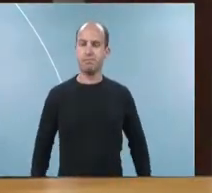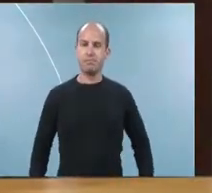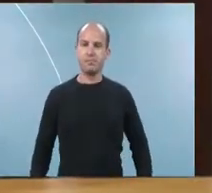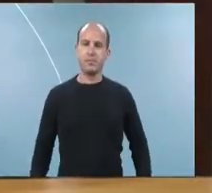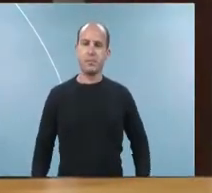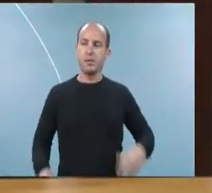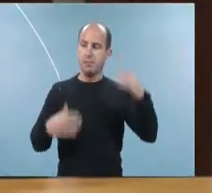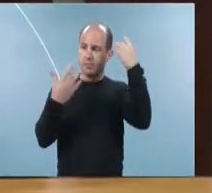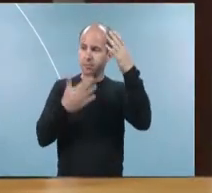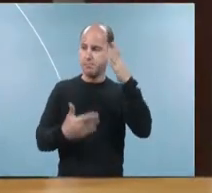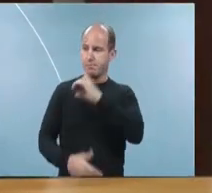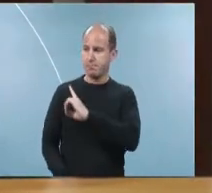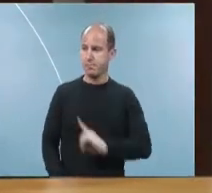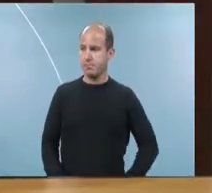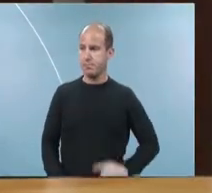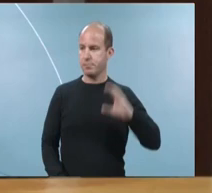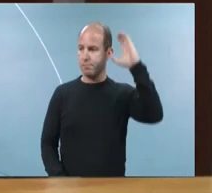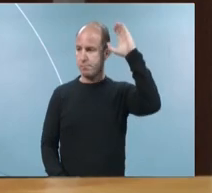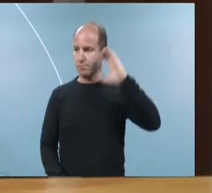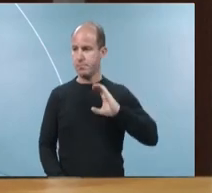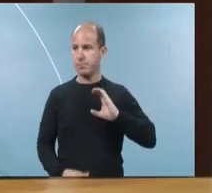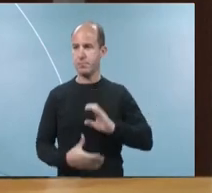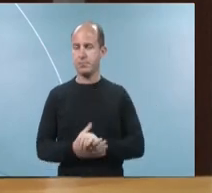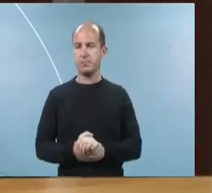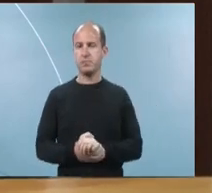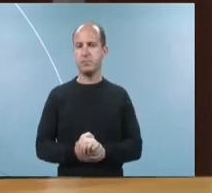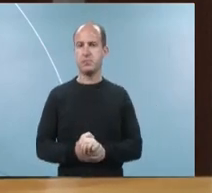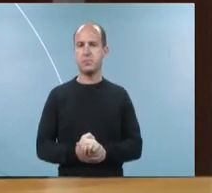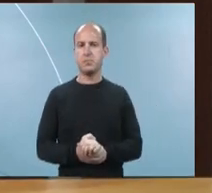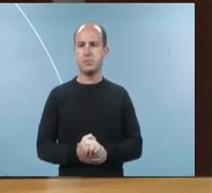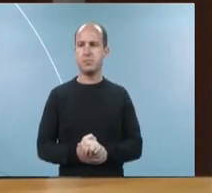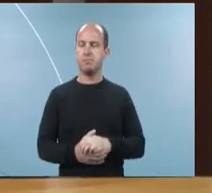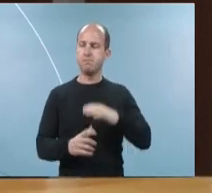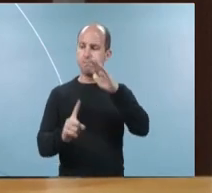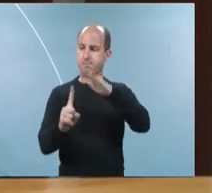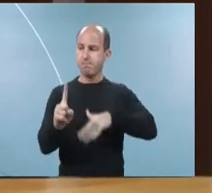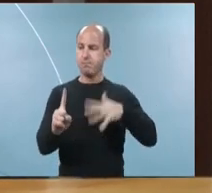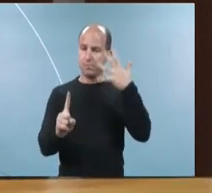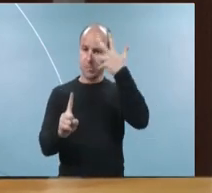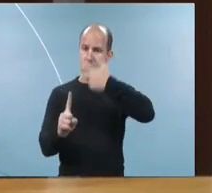Parabenizo a deputada Cristiane Dantas pela bela homenagem